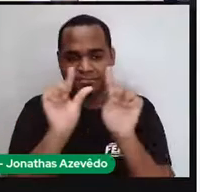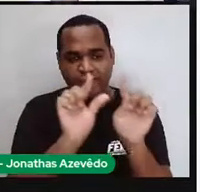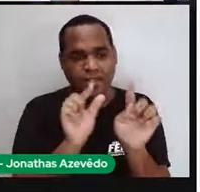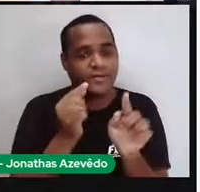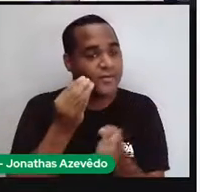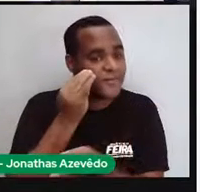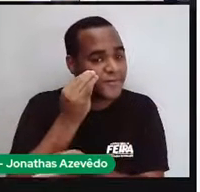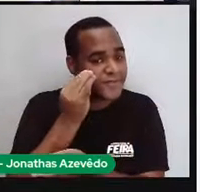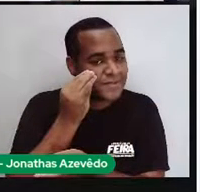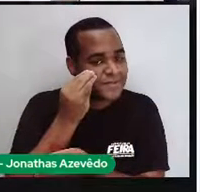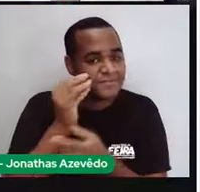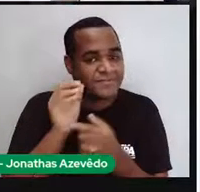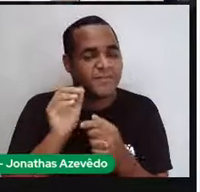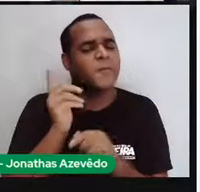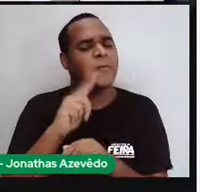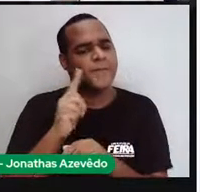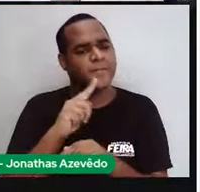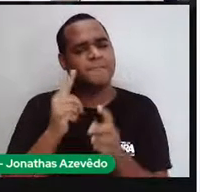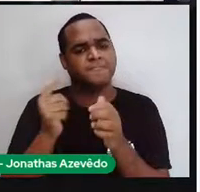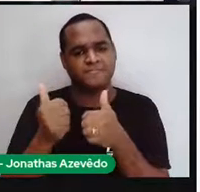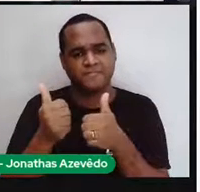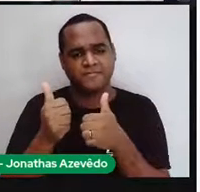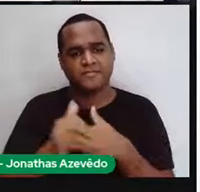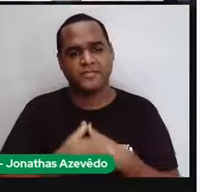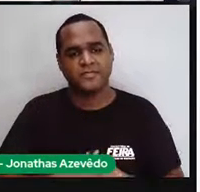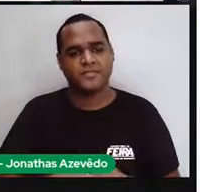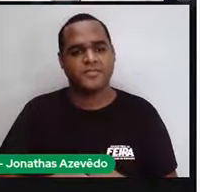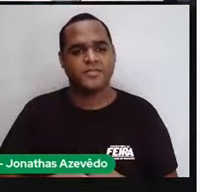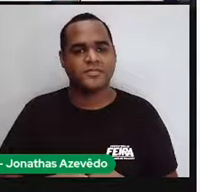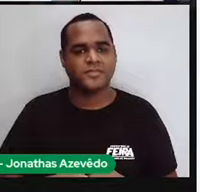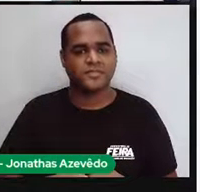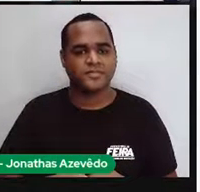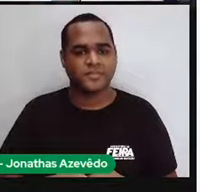tentar te dar para colocar mais uma aqui